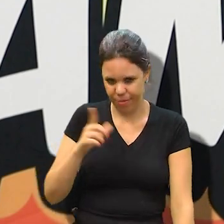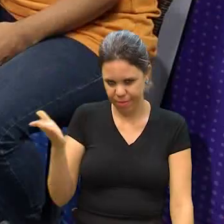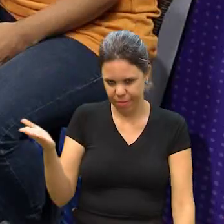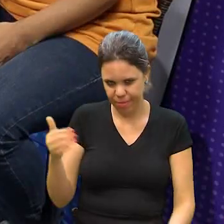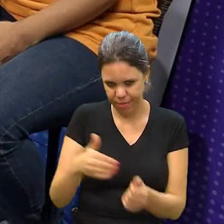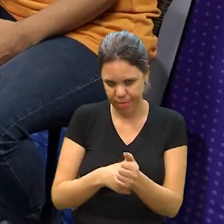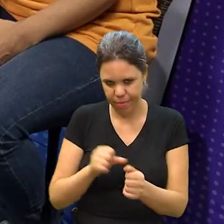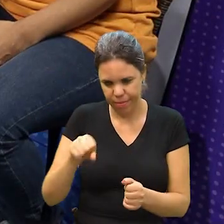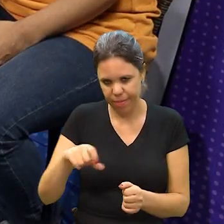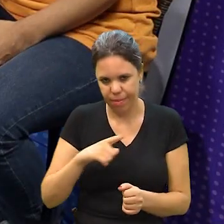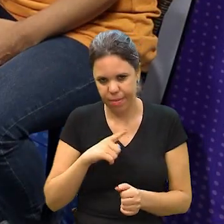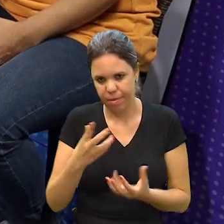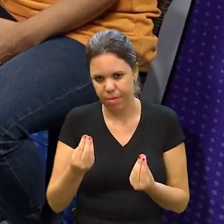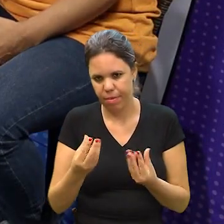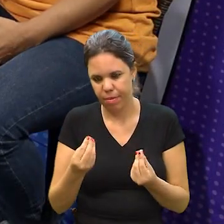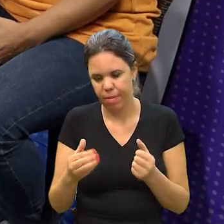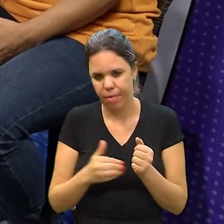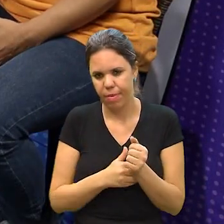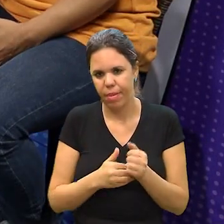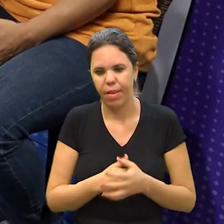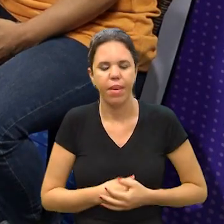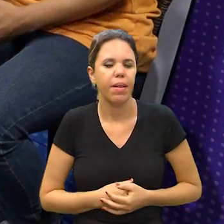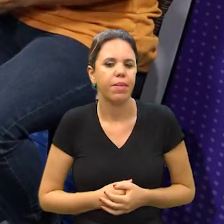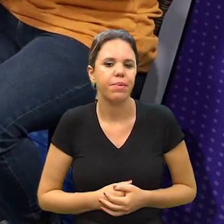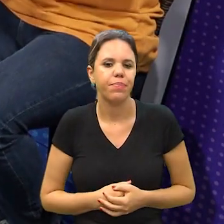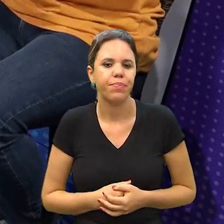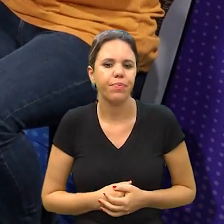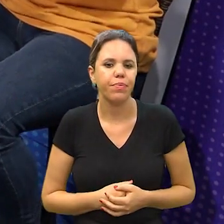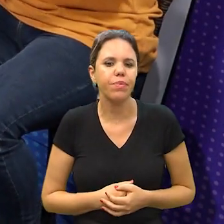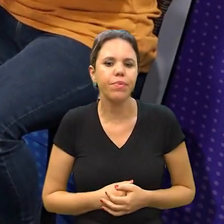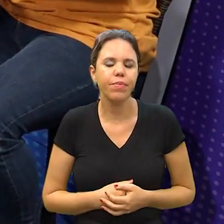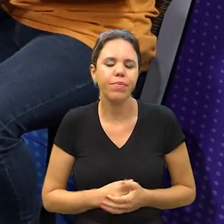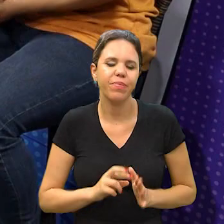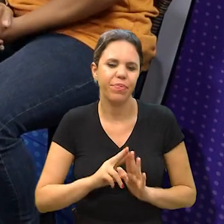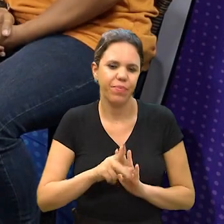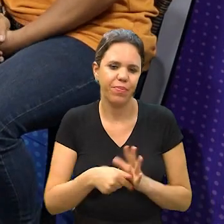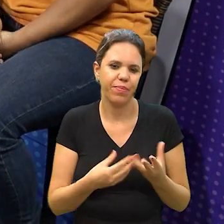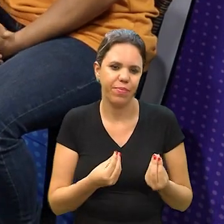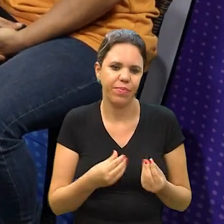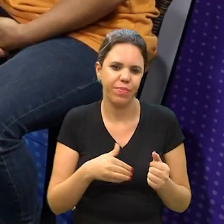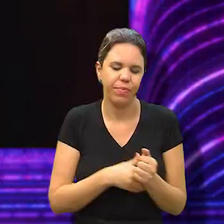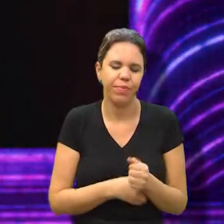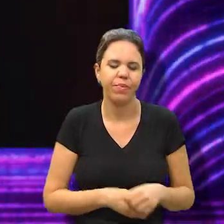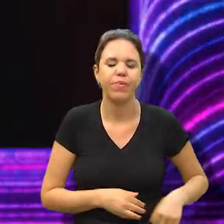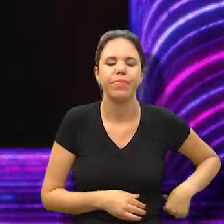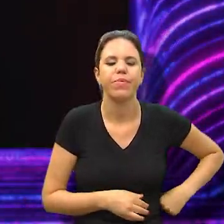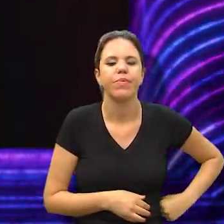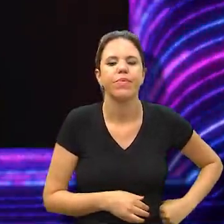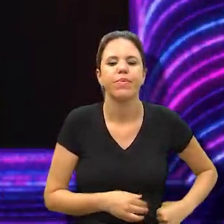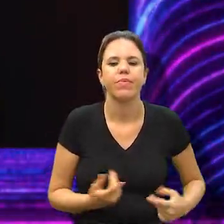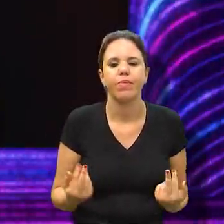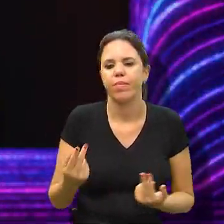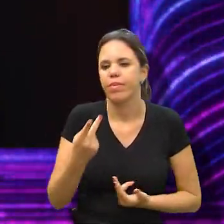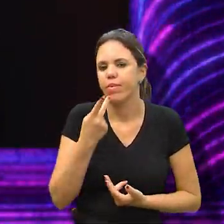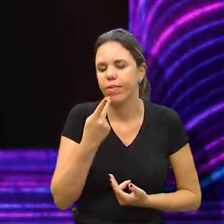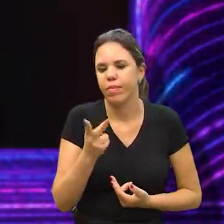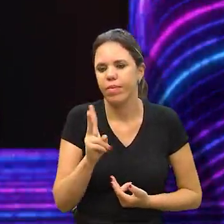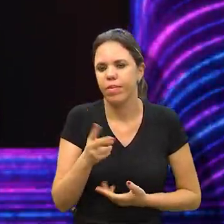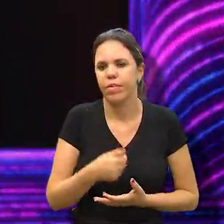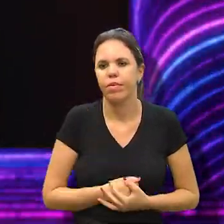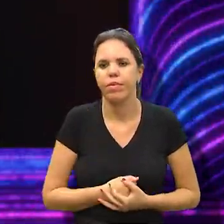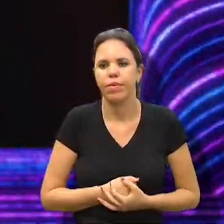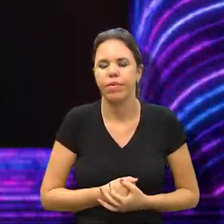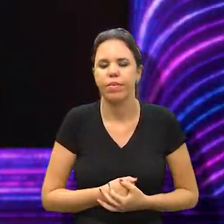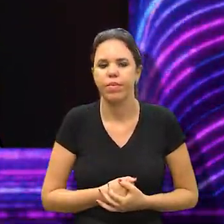segredo? A Vivian tem vários segredos, né? A Vivian tem vários segredos e é como eu